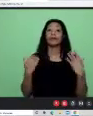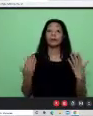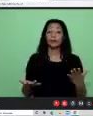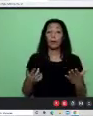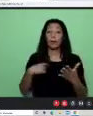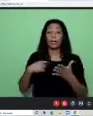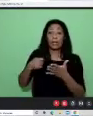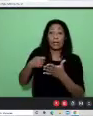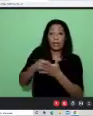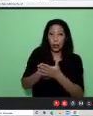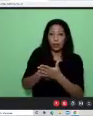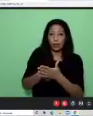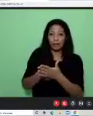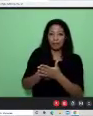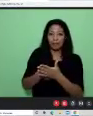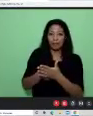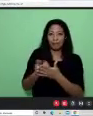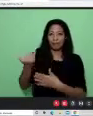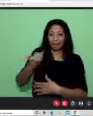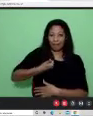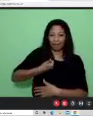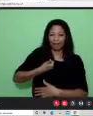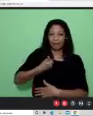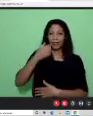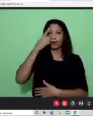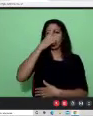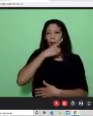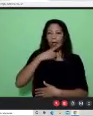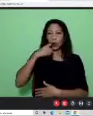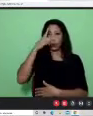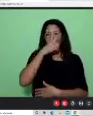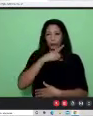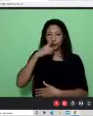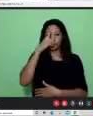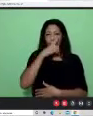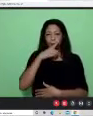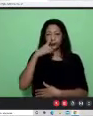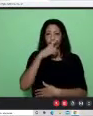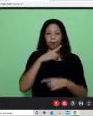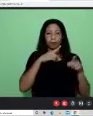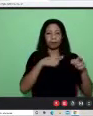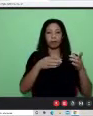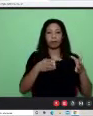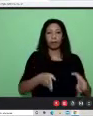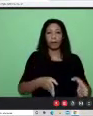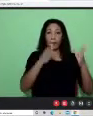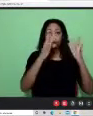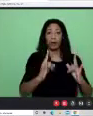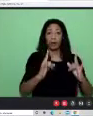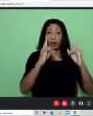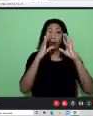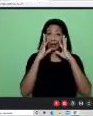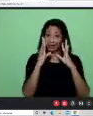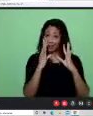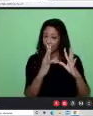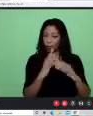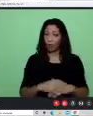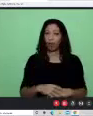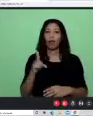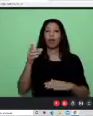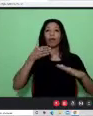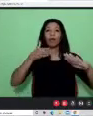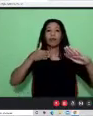chegou, domingo, o prédio da antiga UPA, atenção, senhores vereadores, ele foi